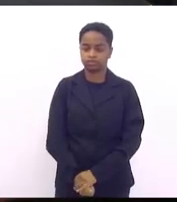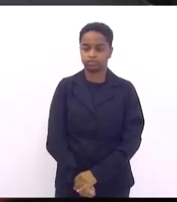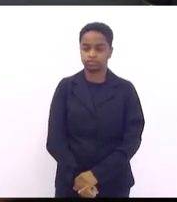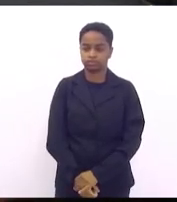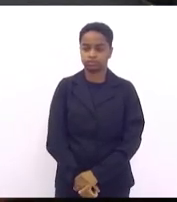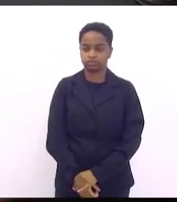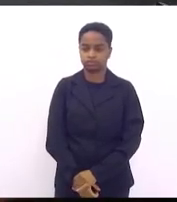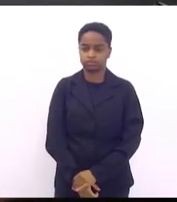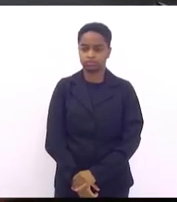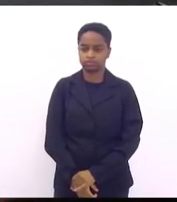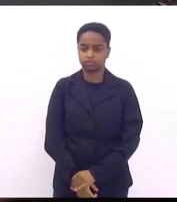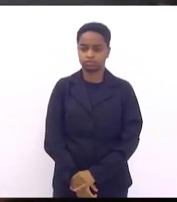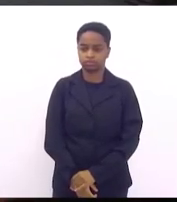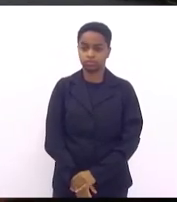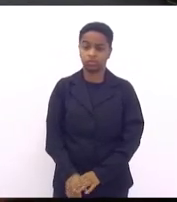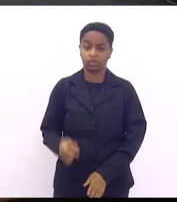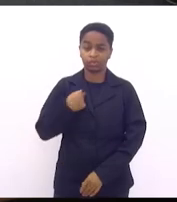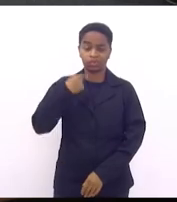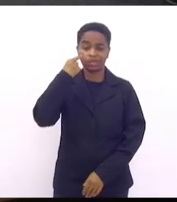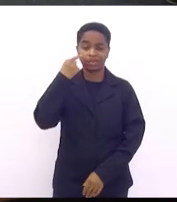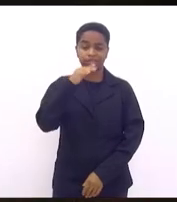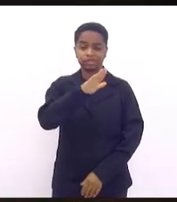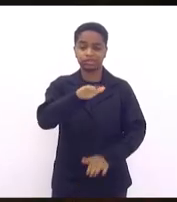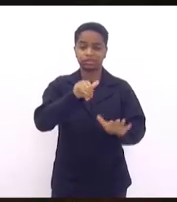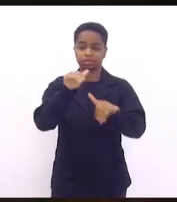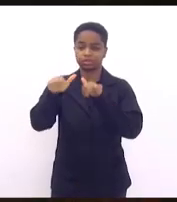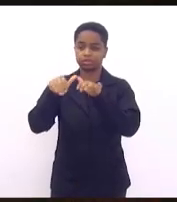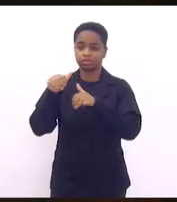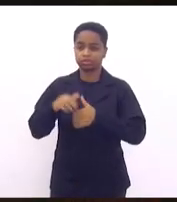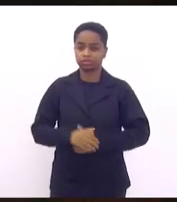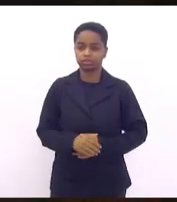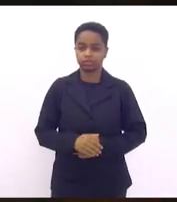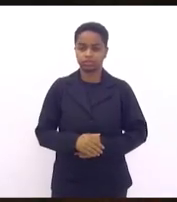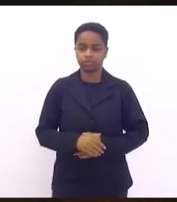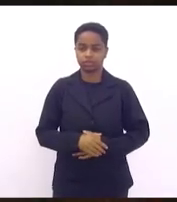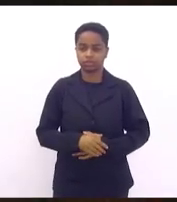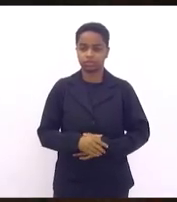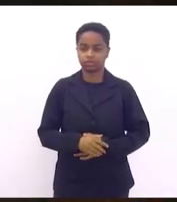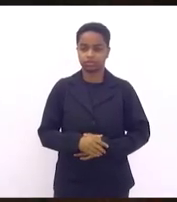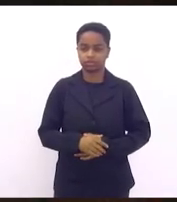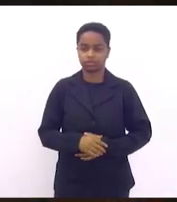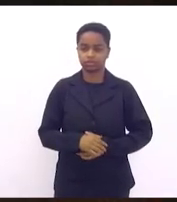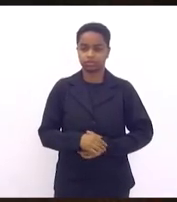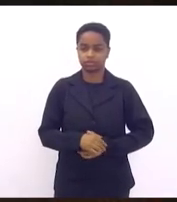Senhora presidente, pensei que a senhora ia fazer a chamada do